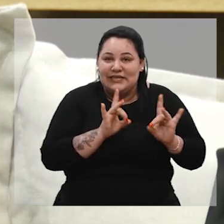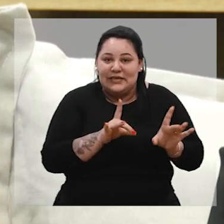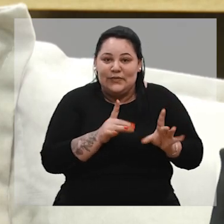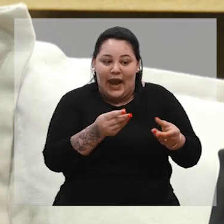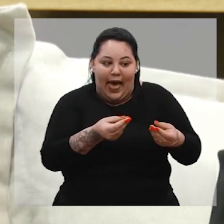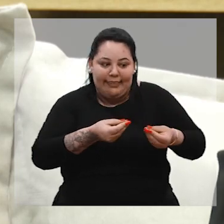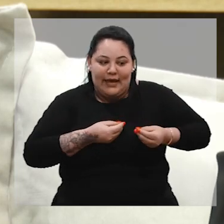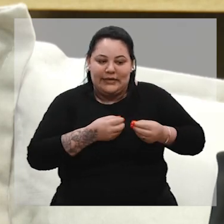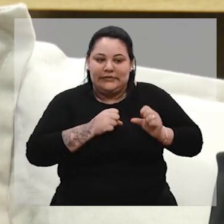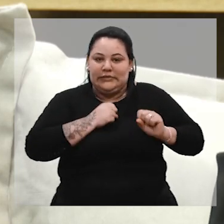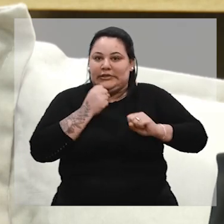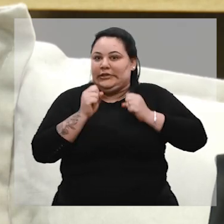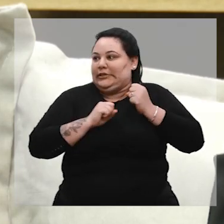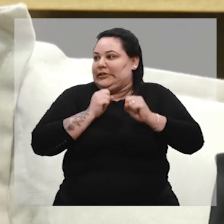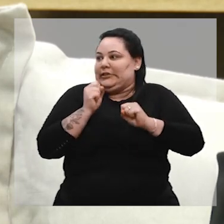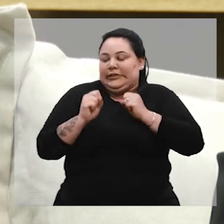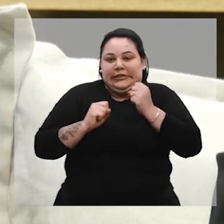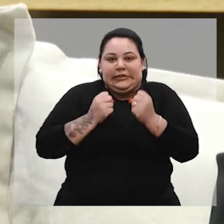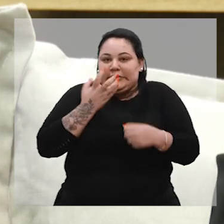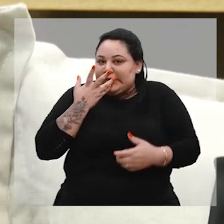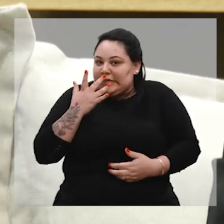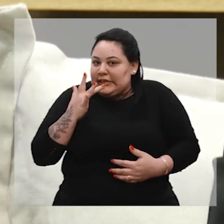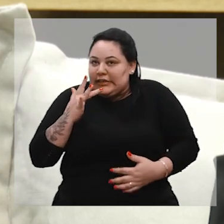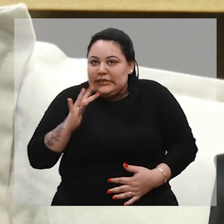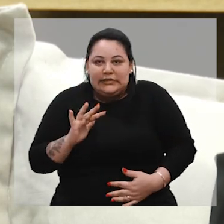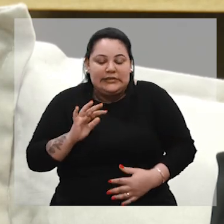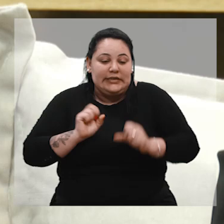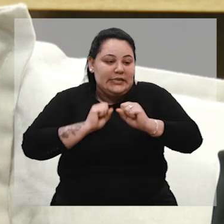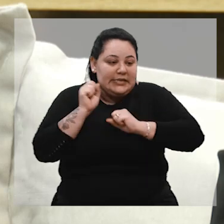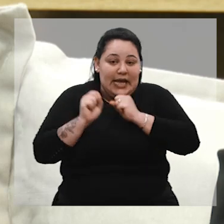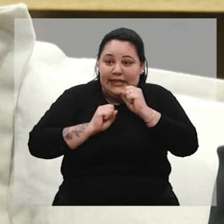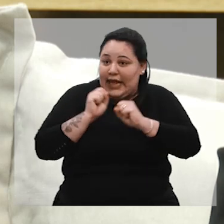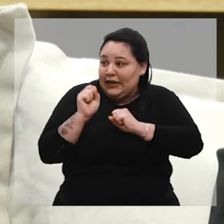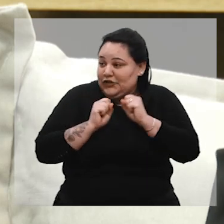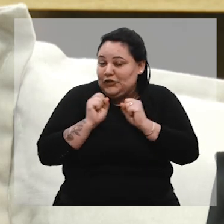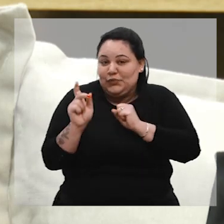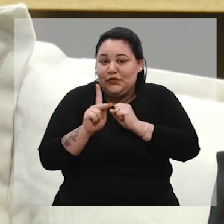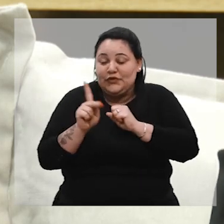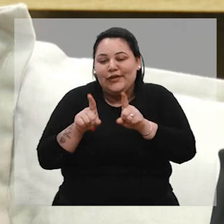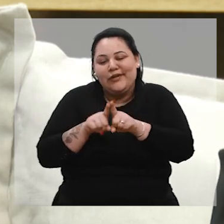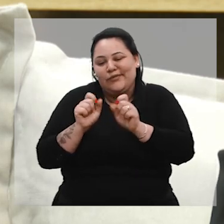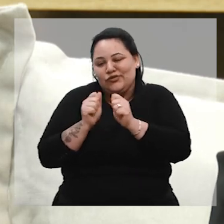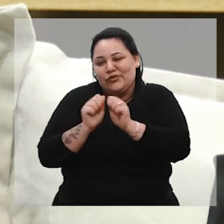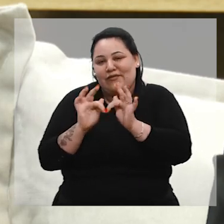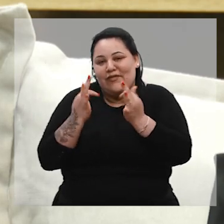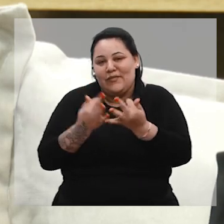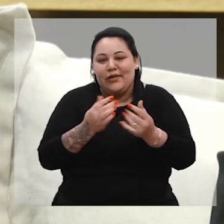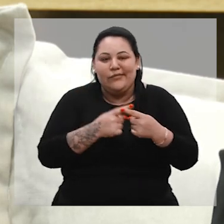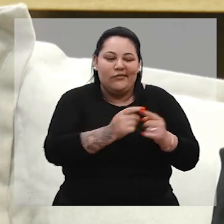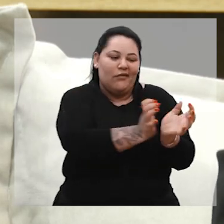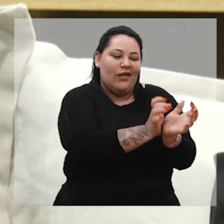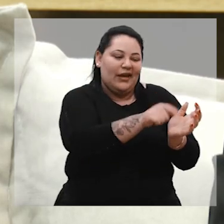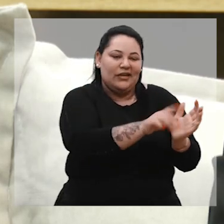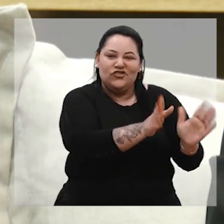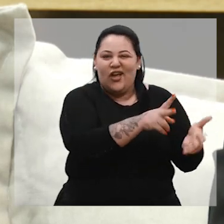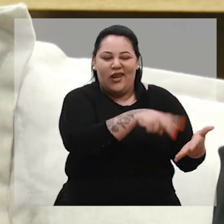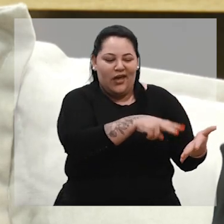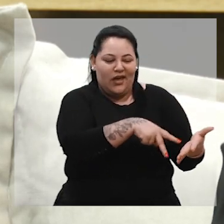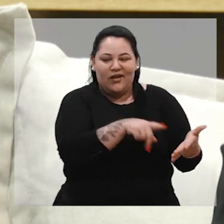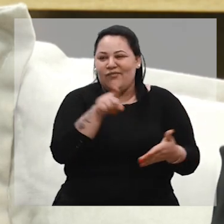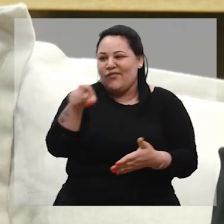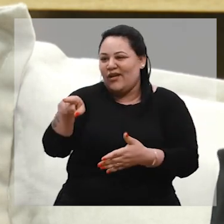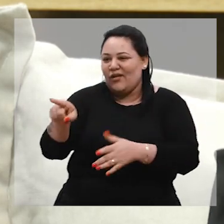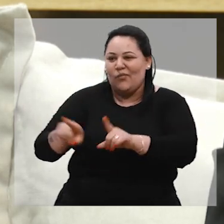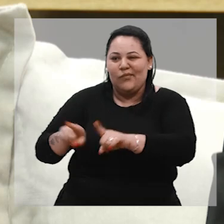alfabetização ela gera muita ansiedade, ela gera ansiedade na criança, ela gera ansiedade, né, no professor e também nas famílias, porque o coleguinha